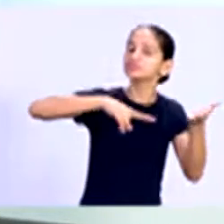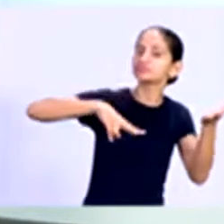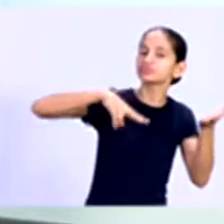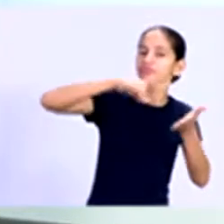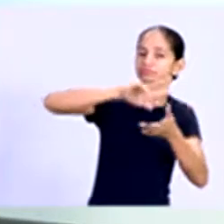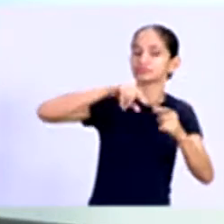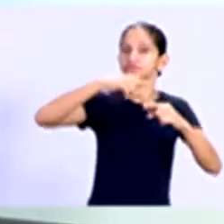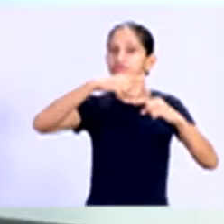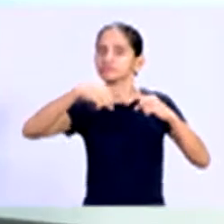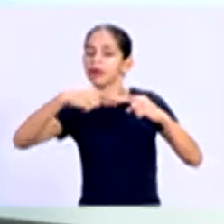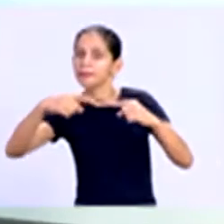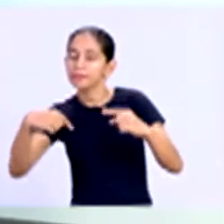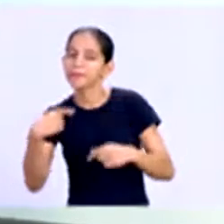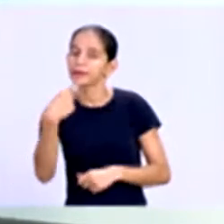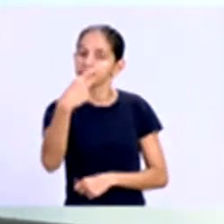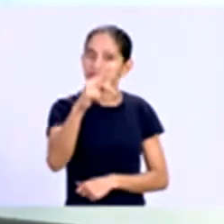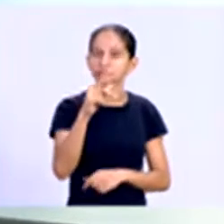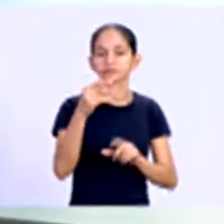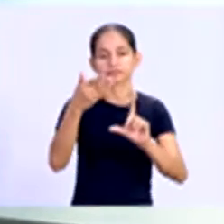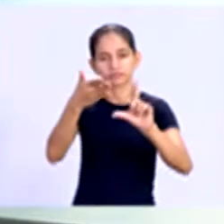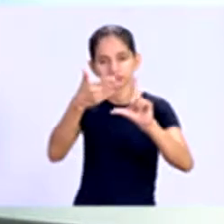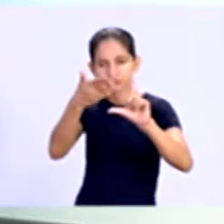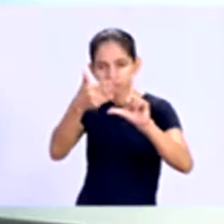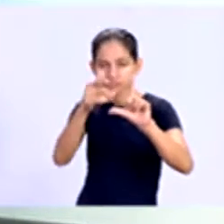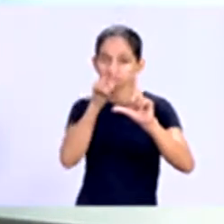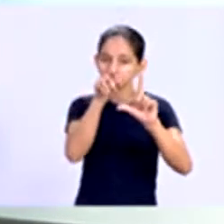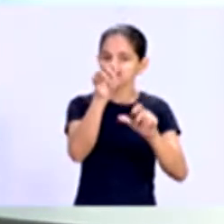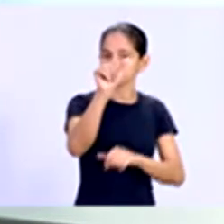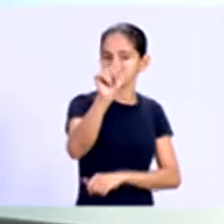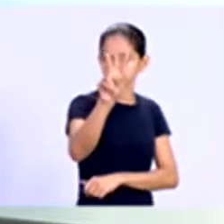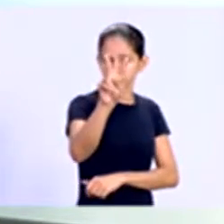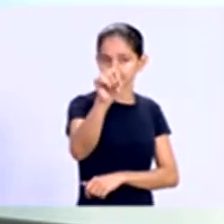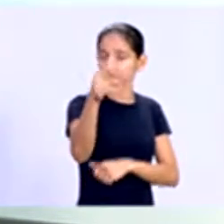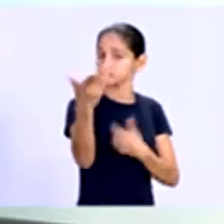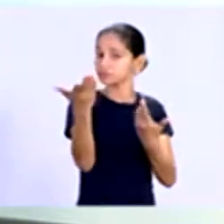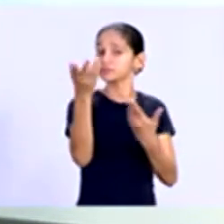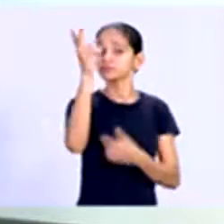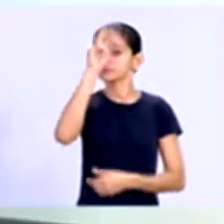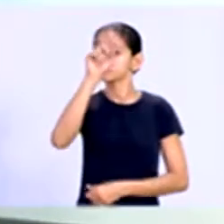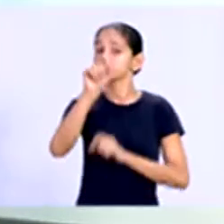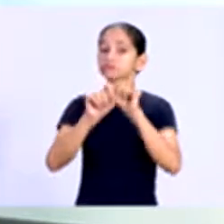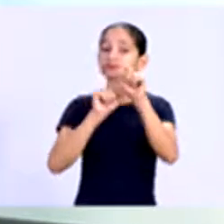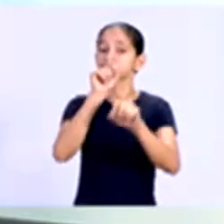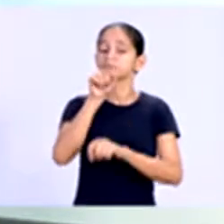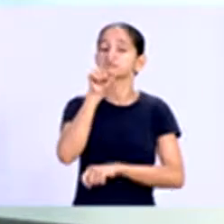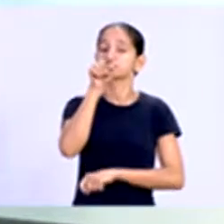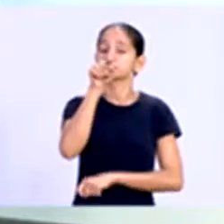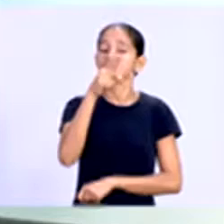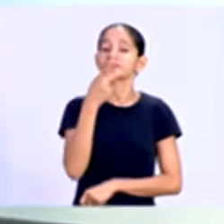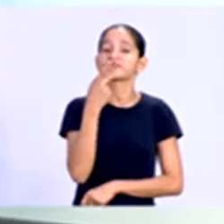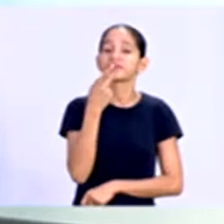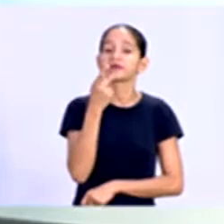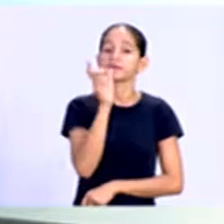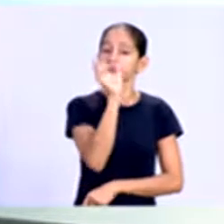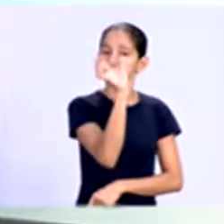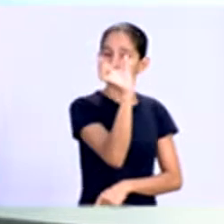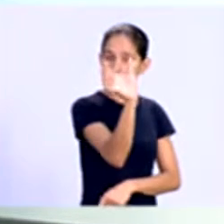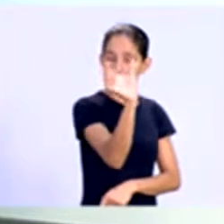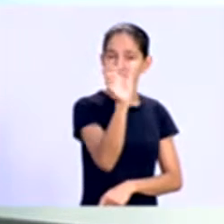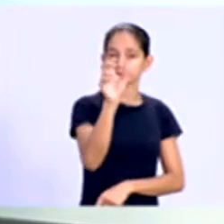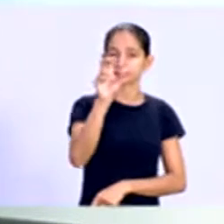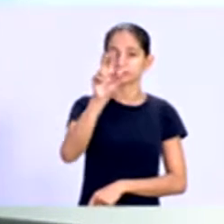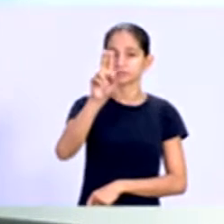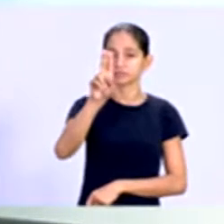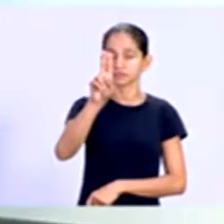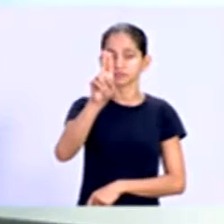nossa apostila no ambiente virtual de aprendizagem, só quero relembrá-los que quando eu falar a palavra